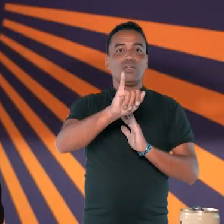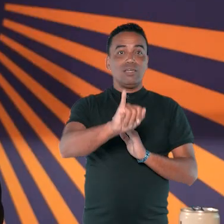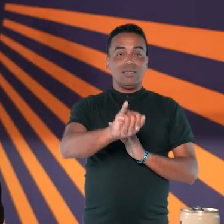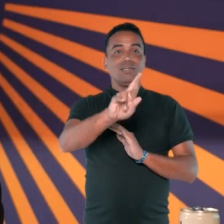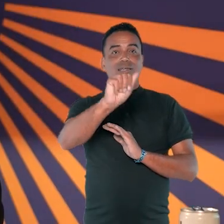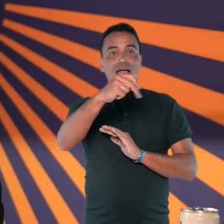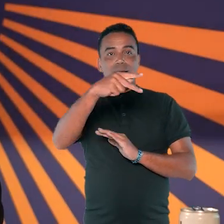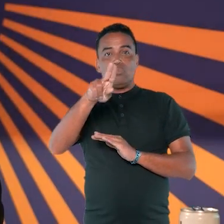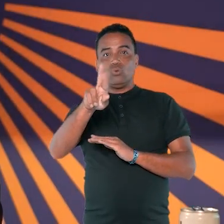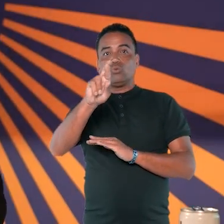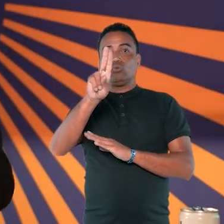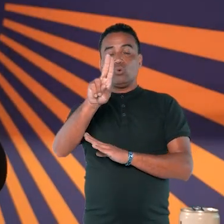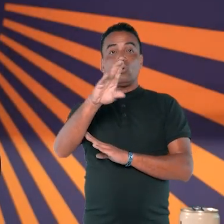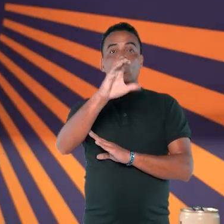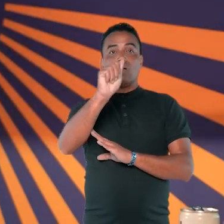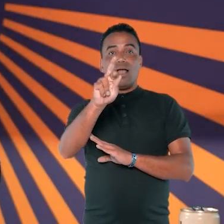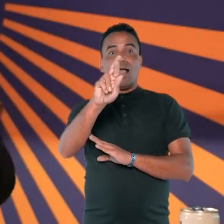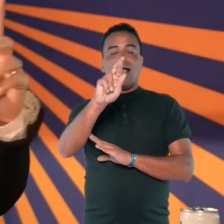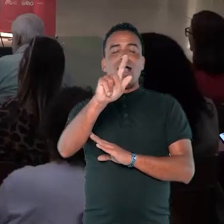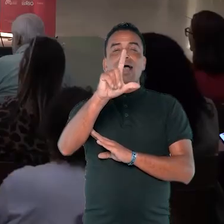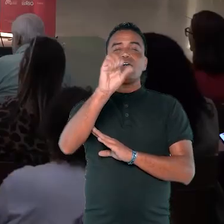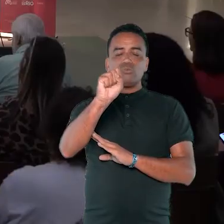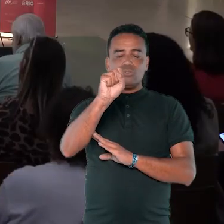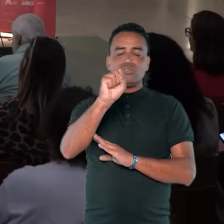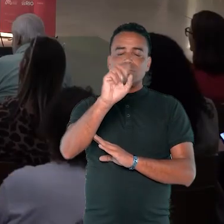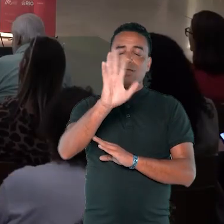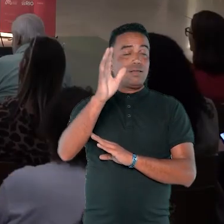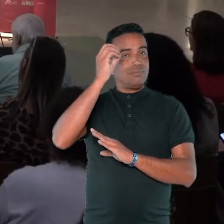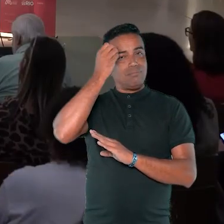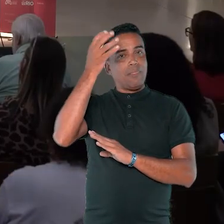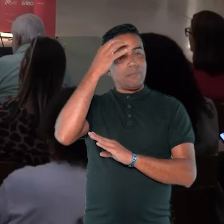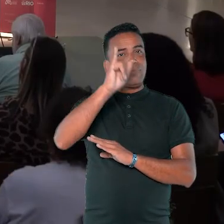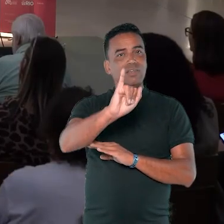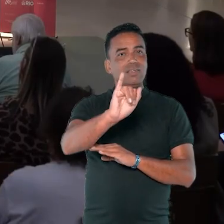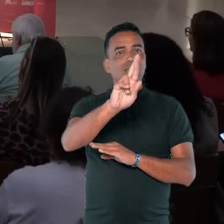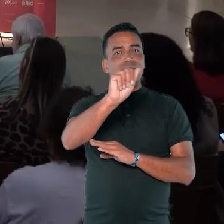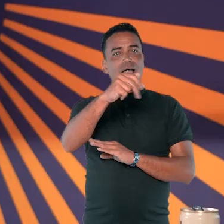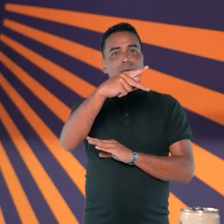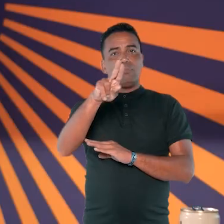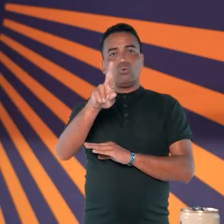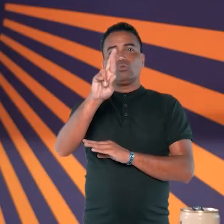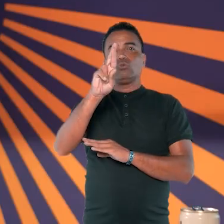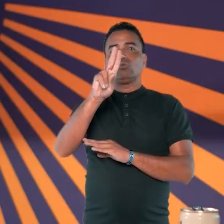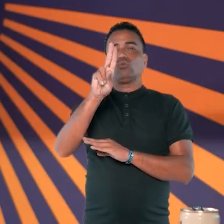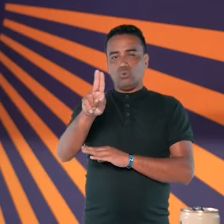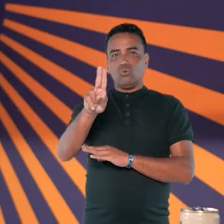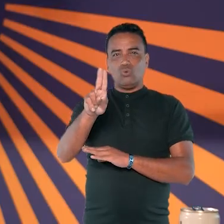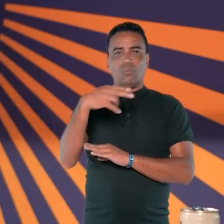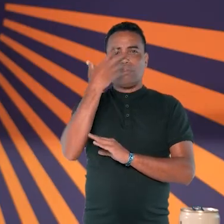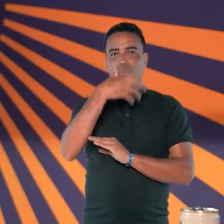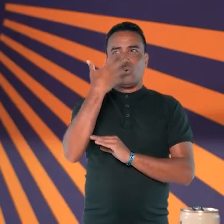Gomes, o Irapuru de Vila Lobos, né? O Irapuru, eu me lembro bem disso. E